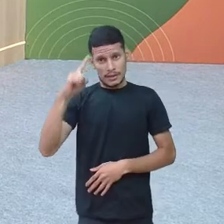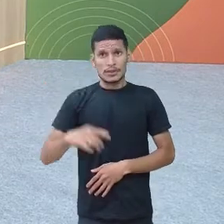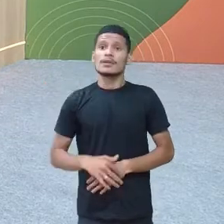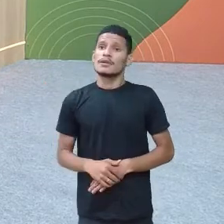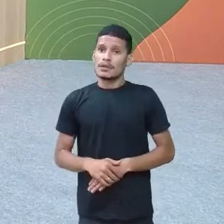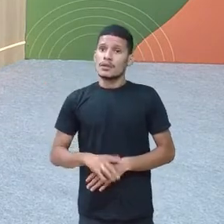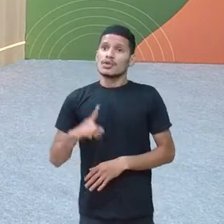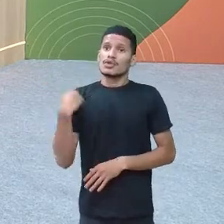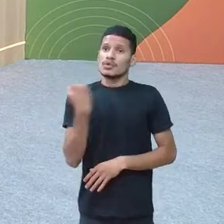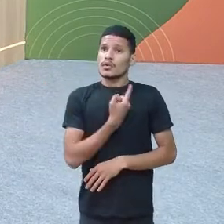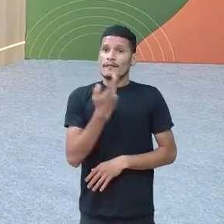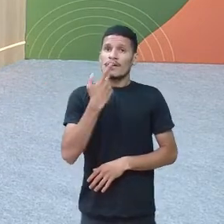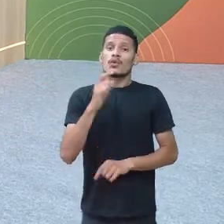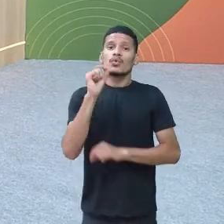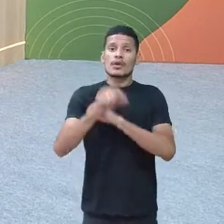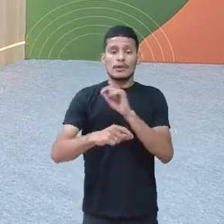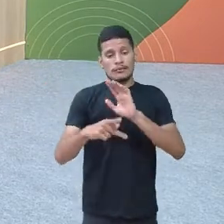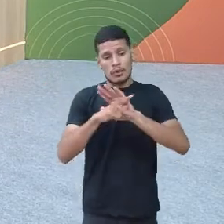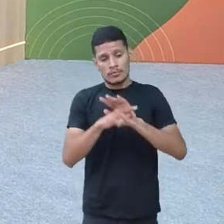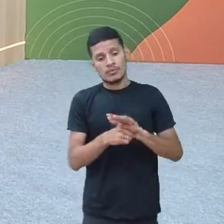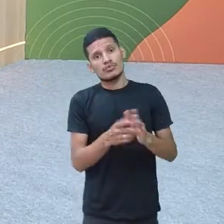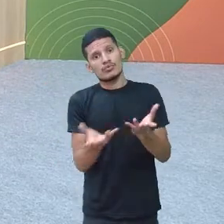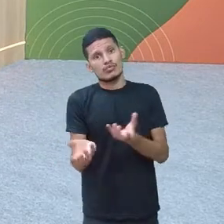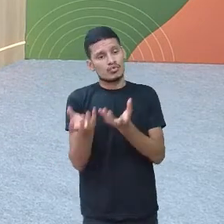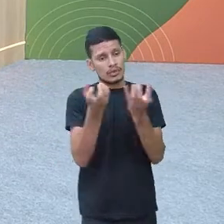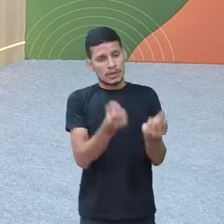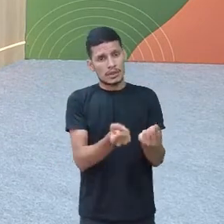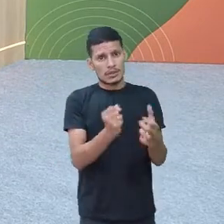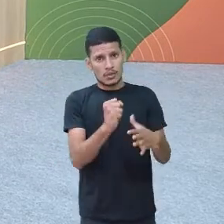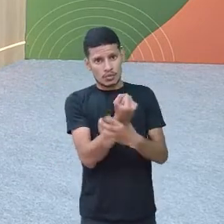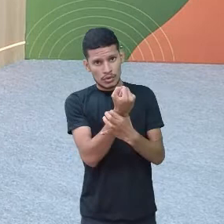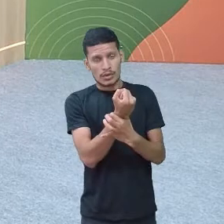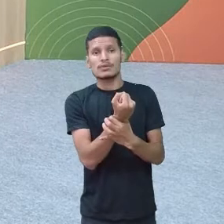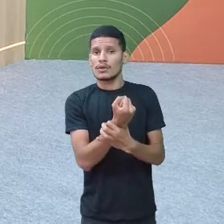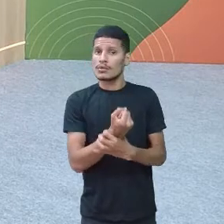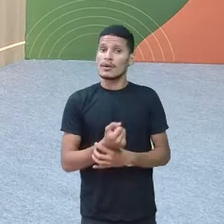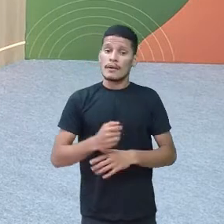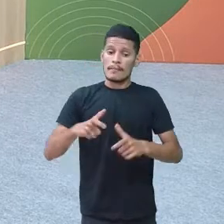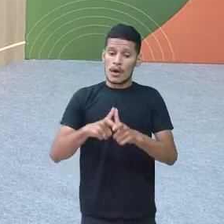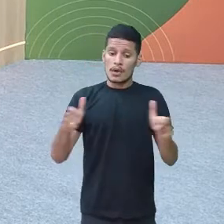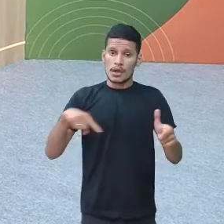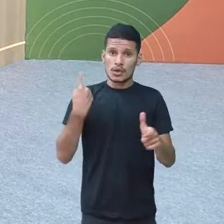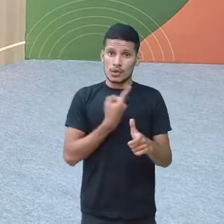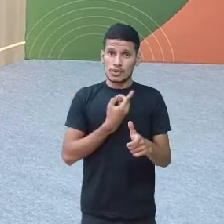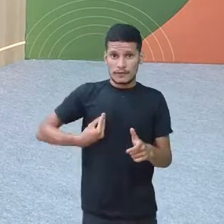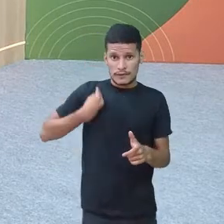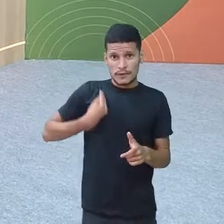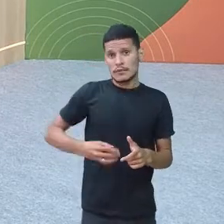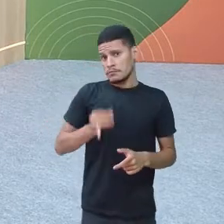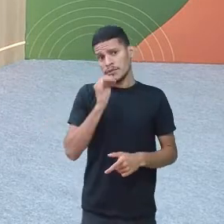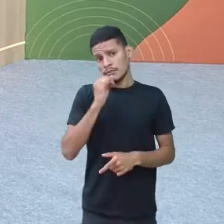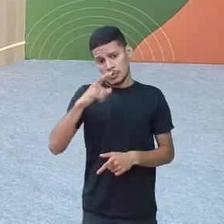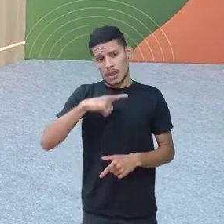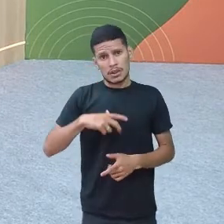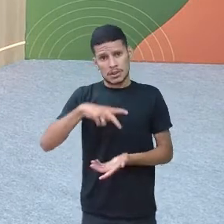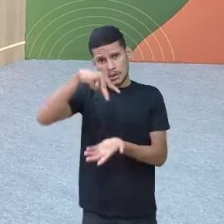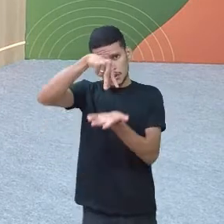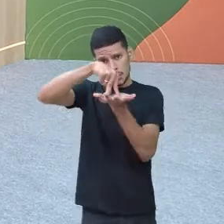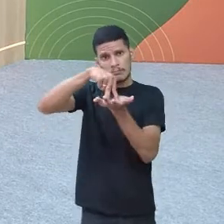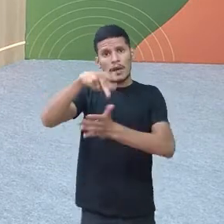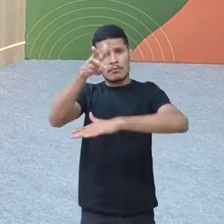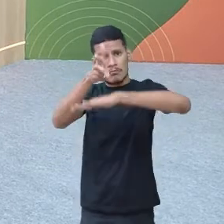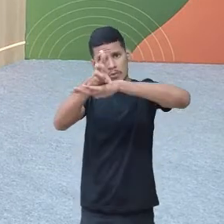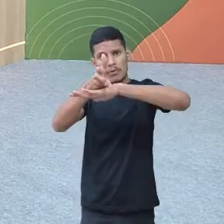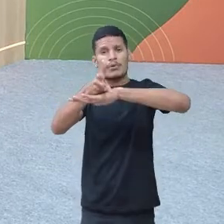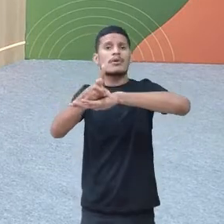gente falou sobre a ideia de sustentação. A maioria das situações do nosso cotidiano, aqui, por exemplo, tem um tripé, está segurando a